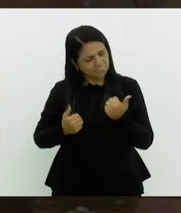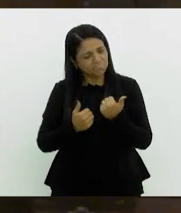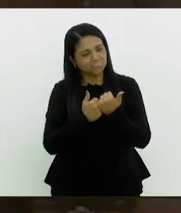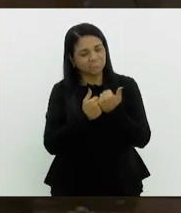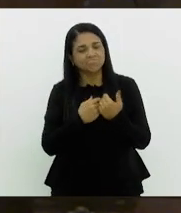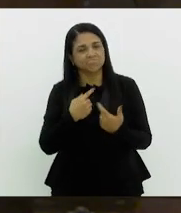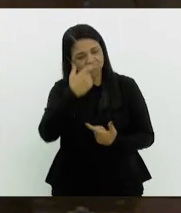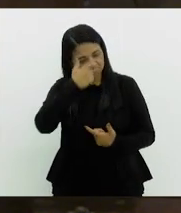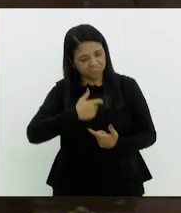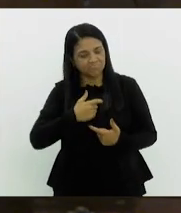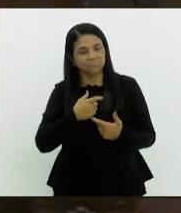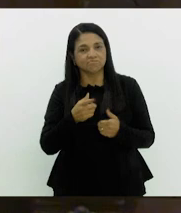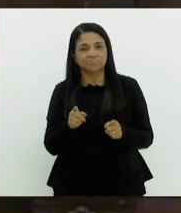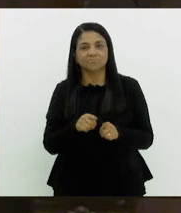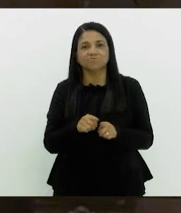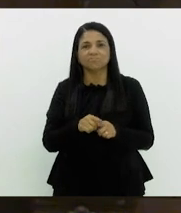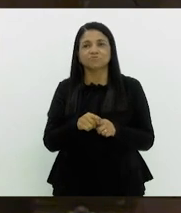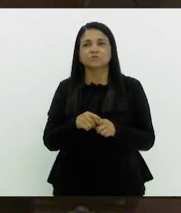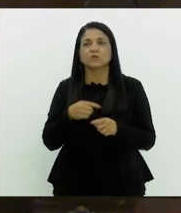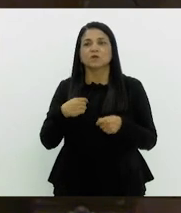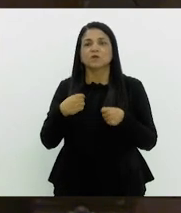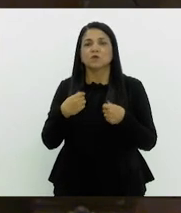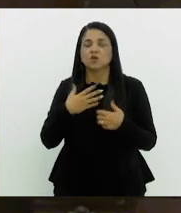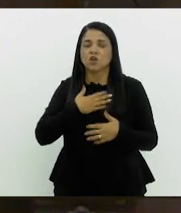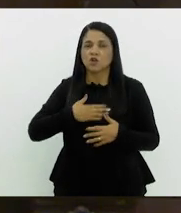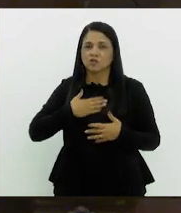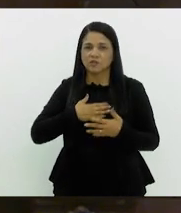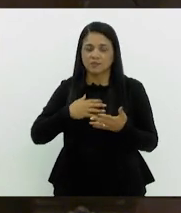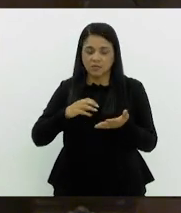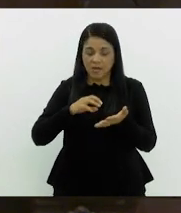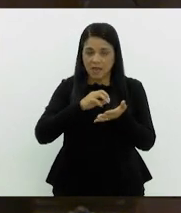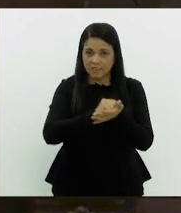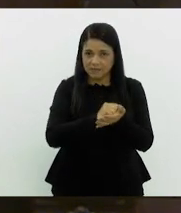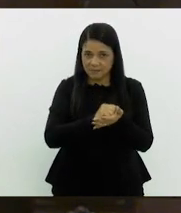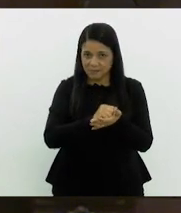gostaria de fazer alguns registros ainda.